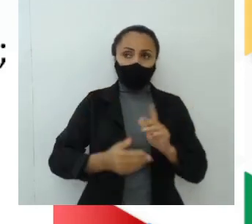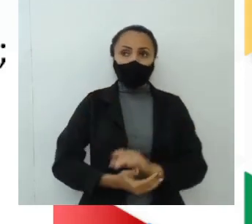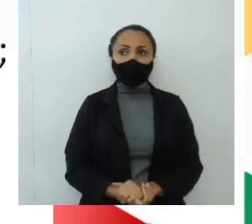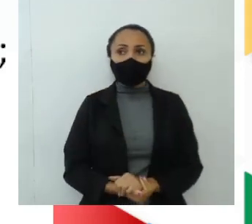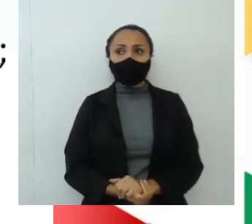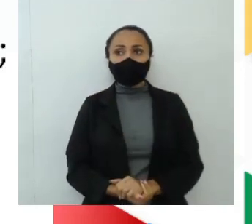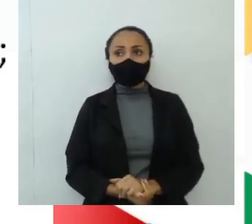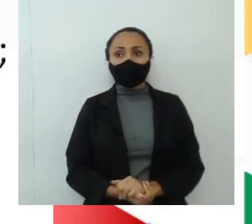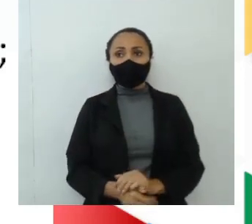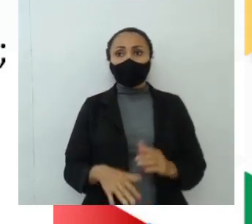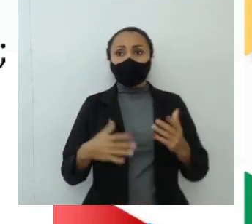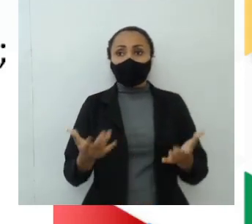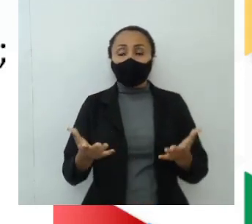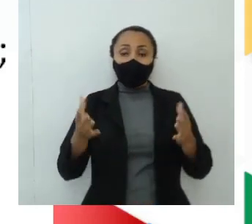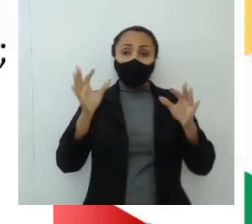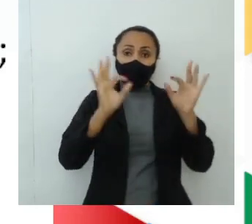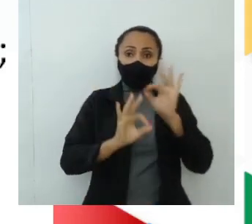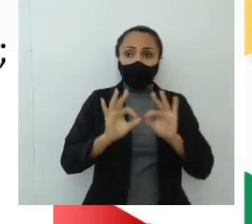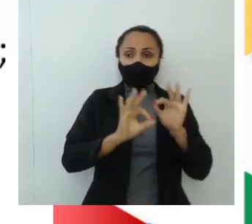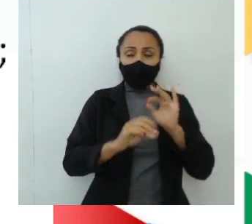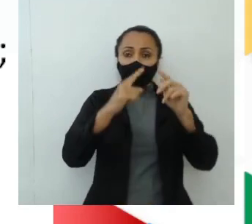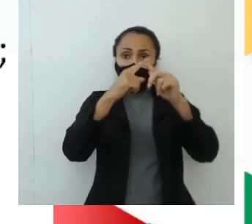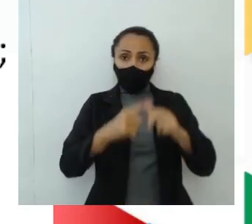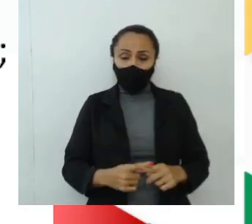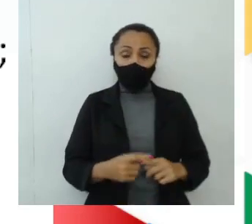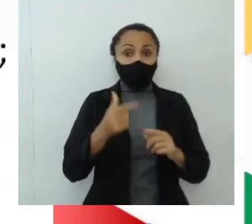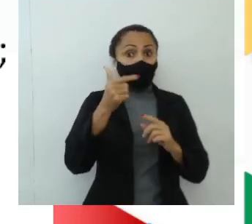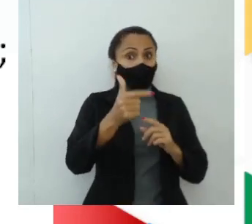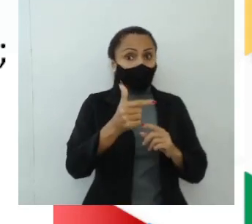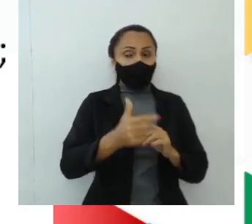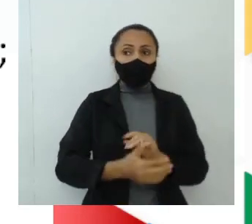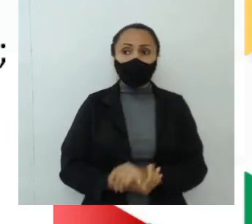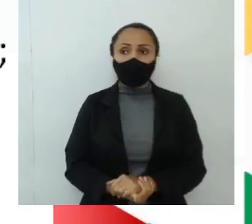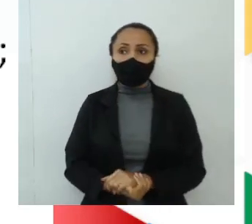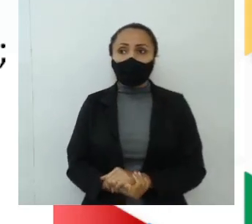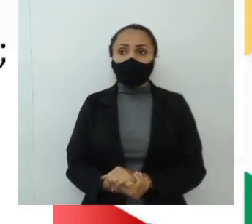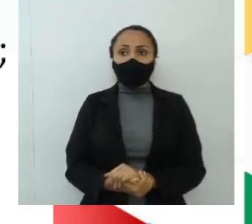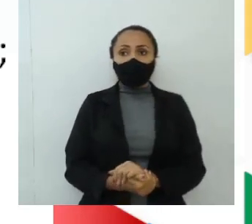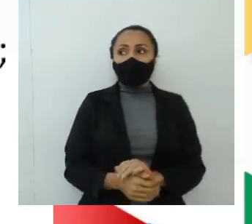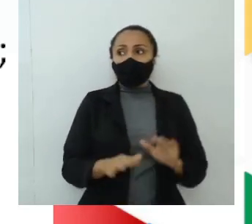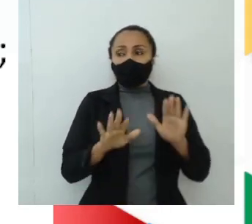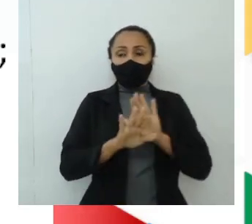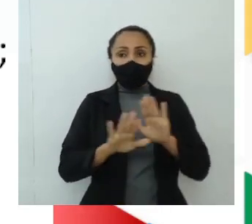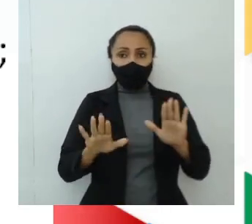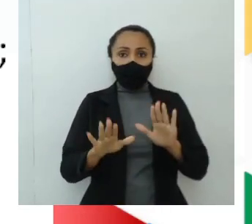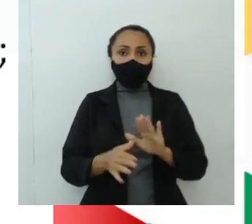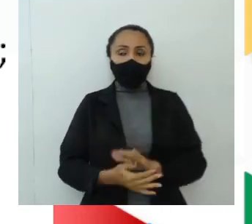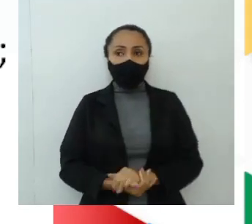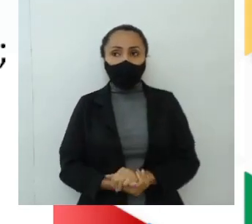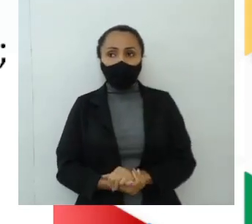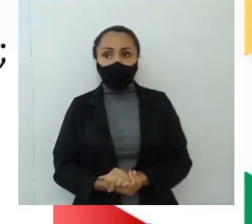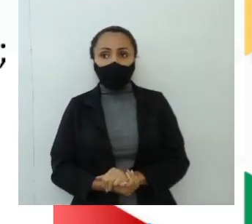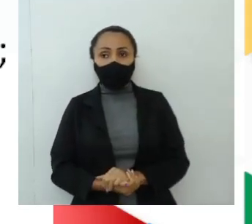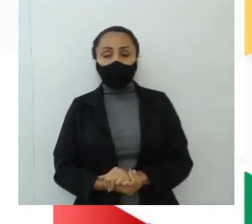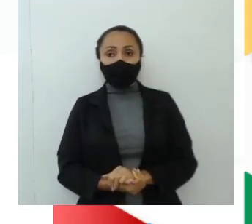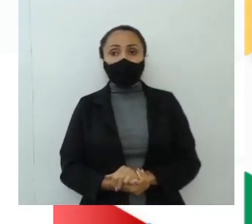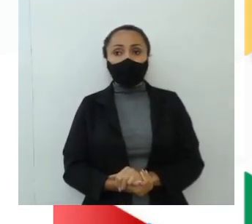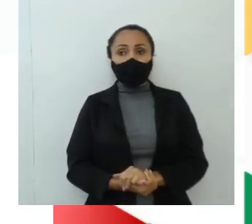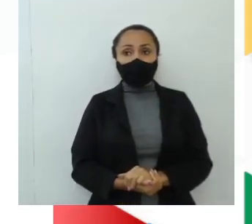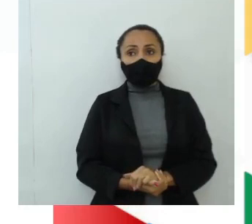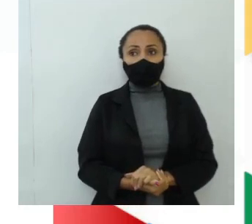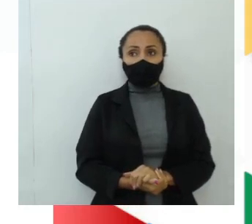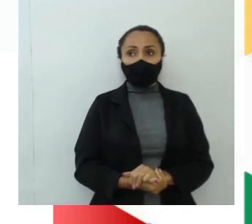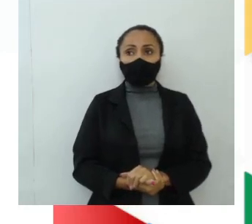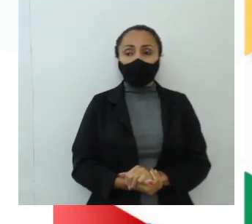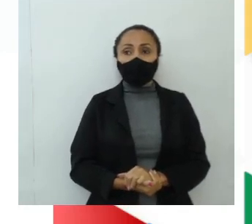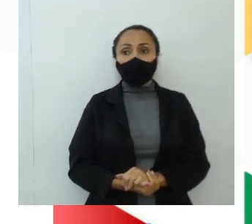vamos montar esse polígono que eu multipliquei por 2, que já não é mais esse pequeno aí. Vai ter que vir outro, tá?